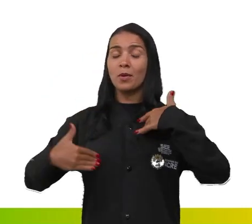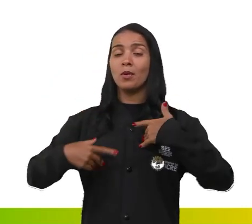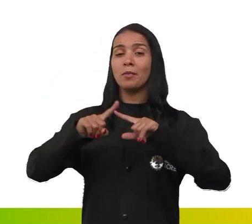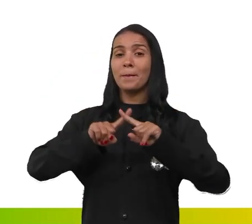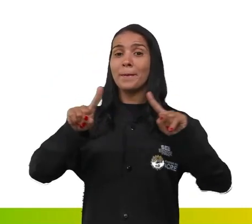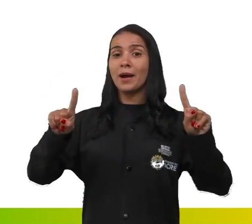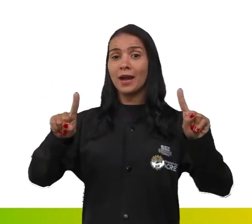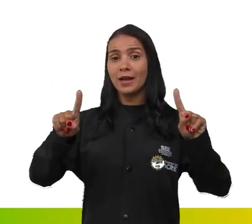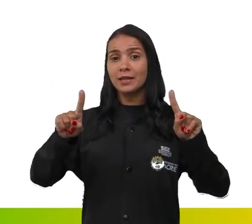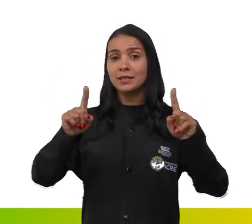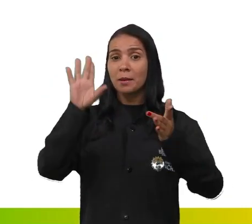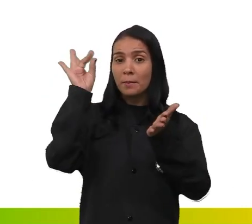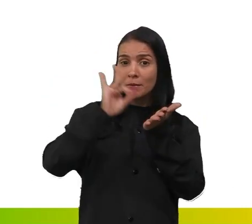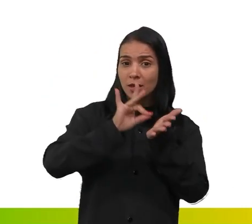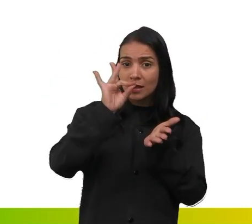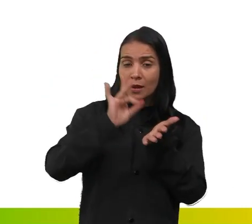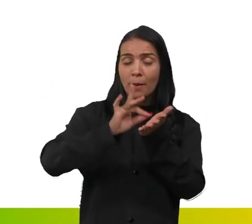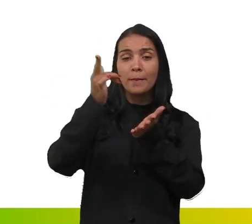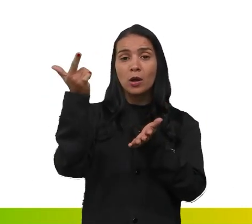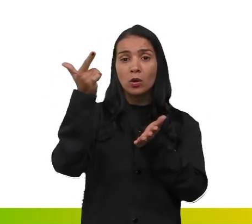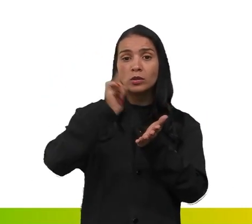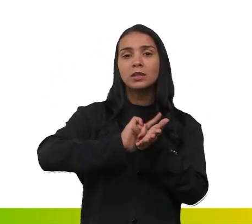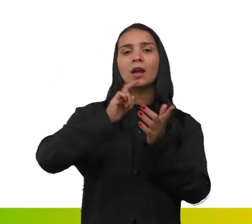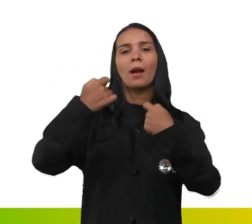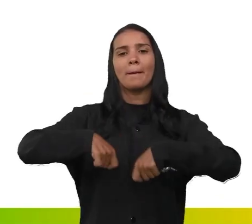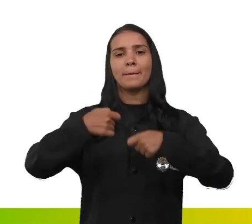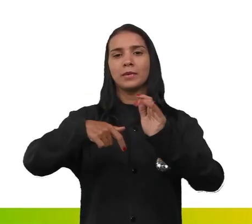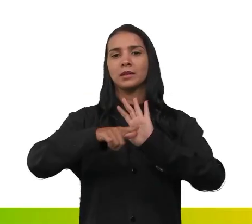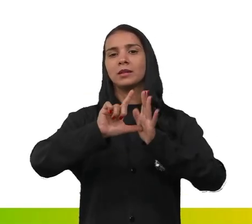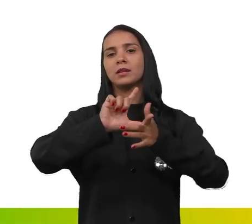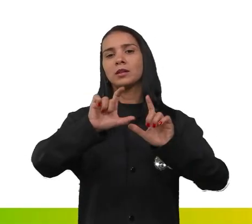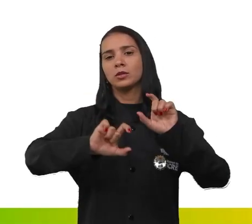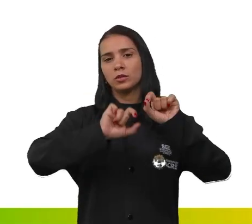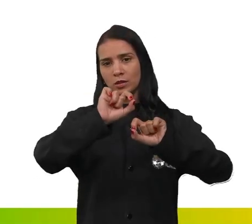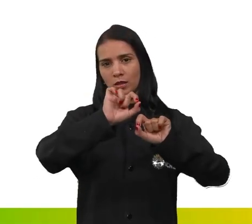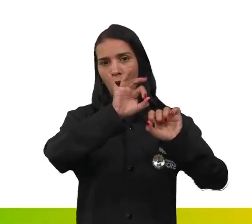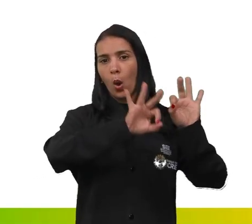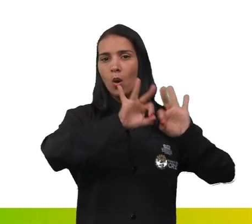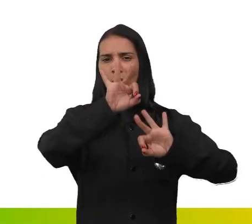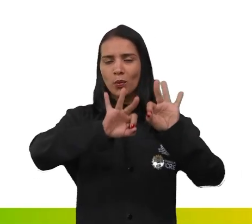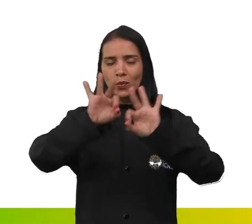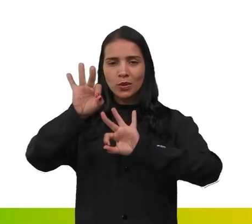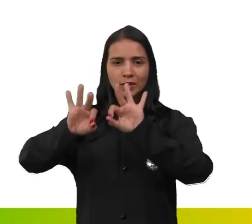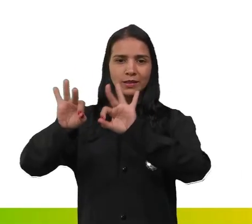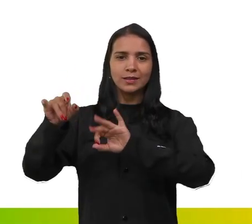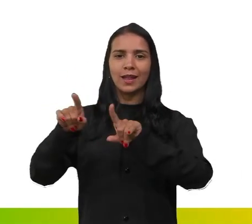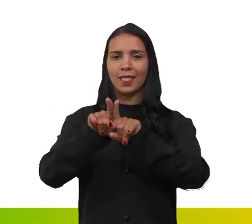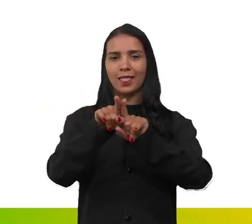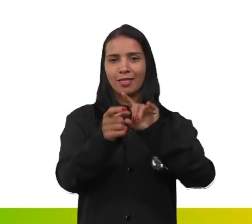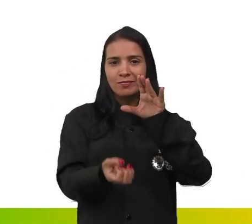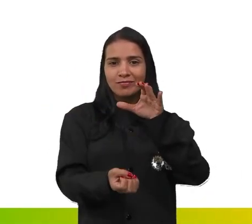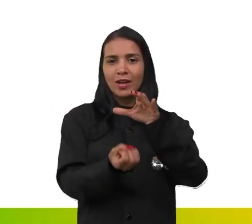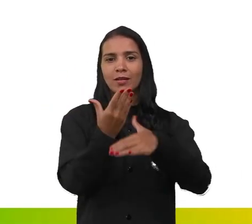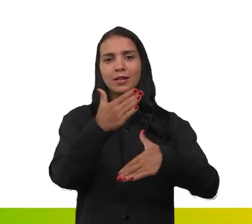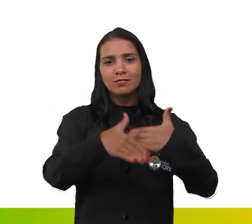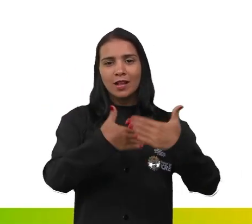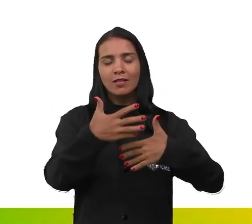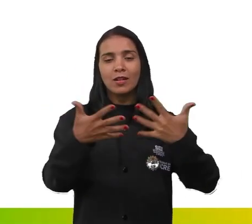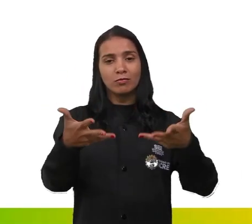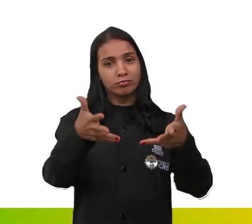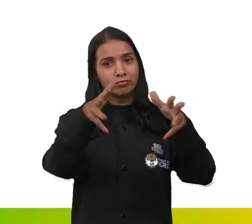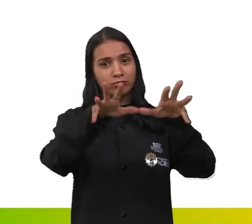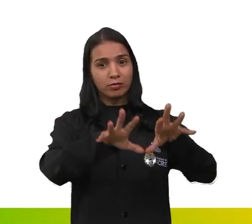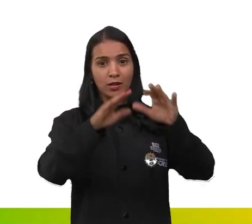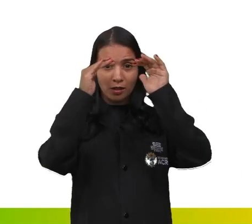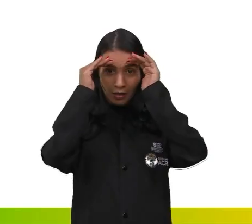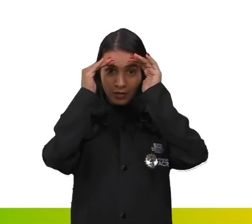sejam efetivas, precisam ser construídas de forma inclusiva, respeitando as